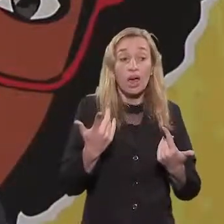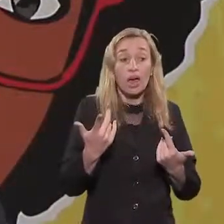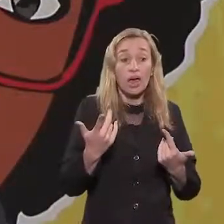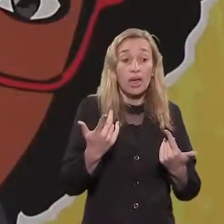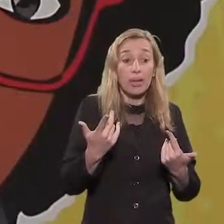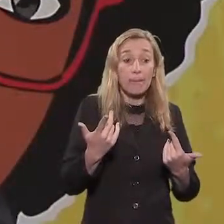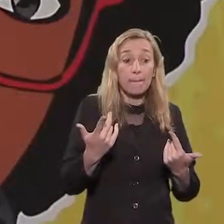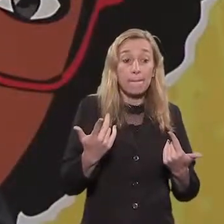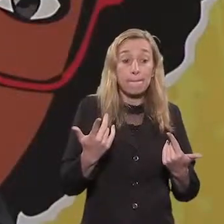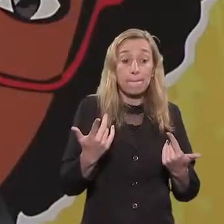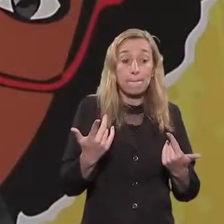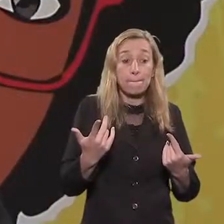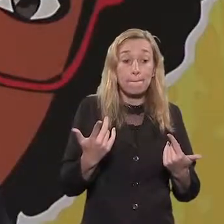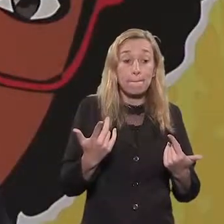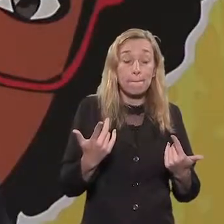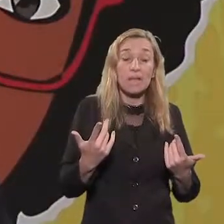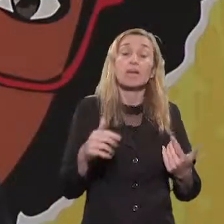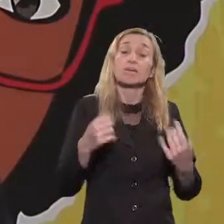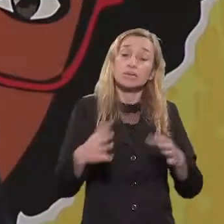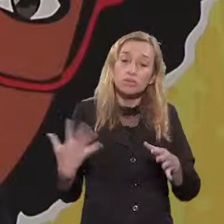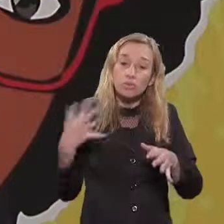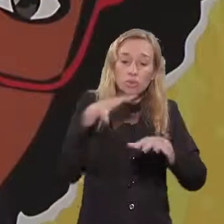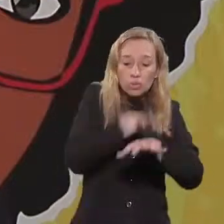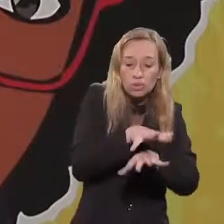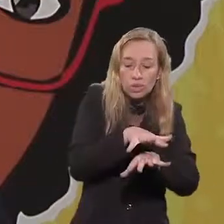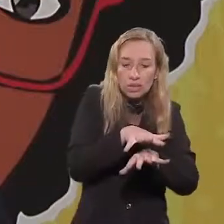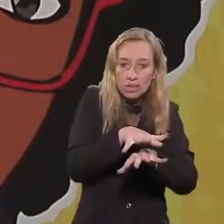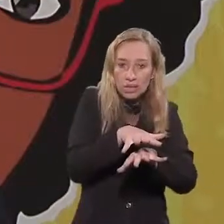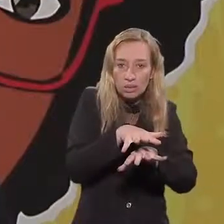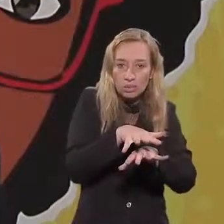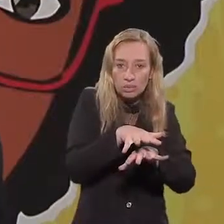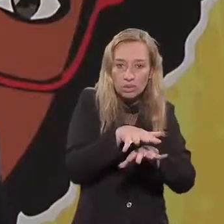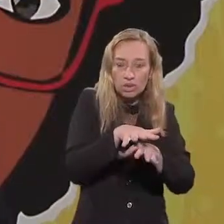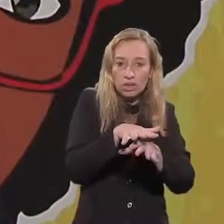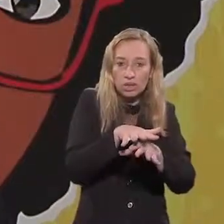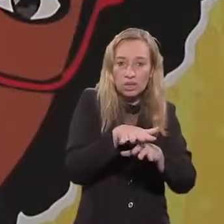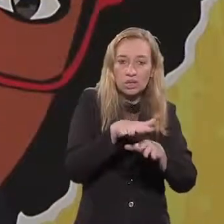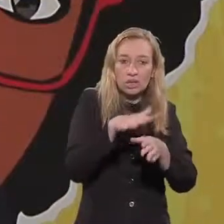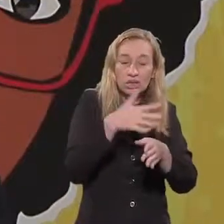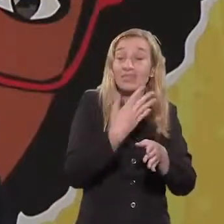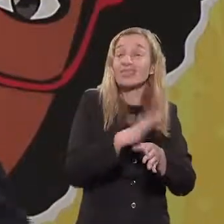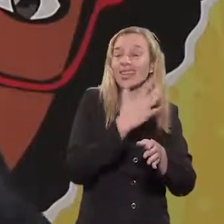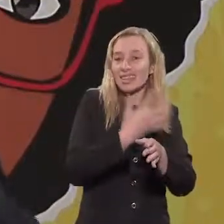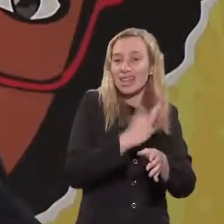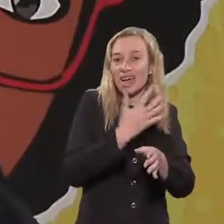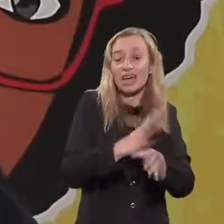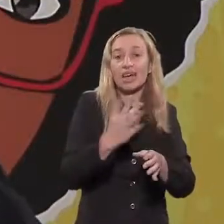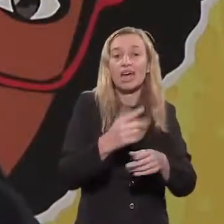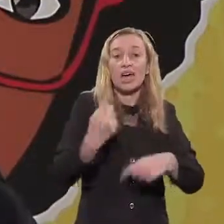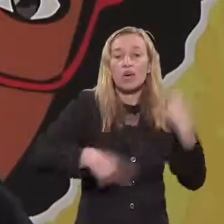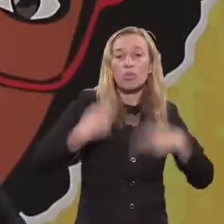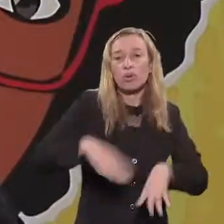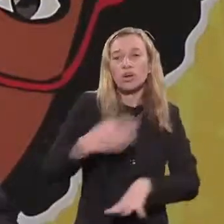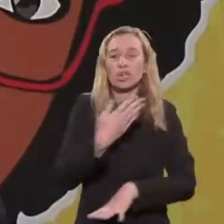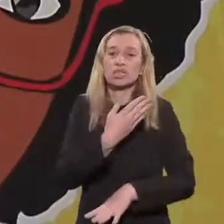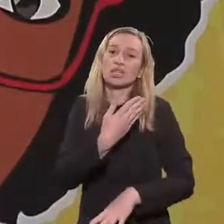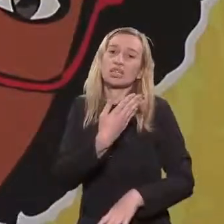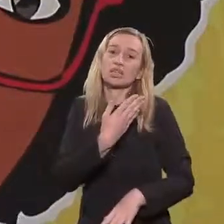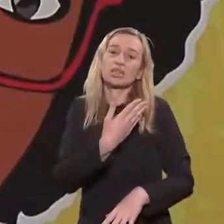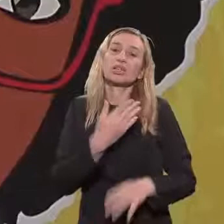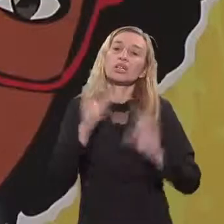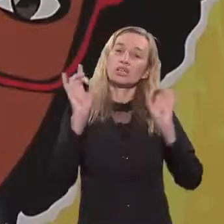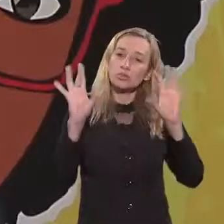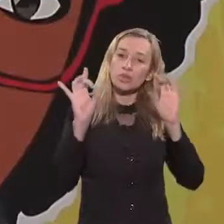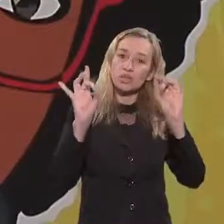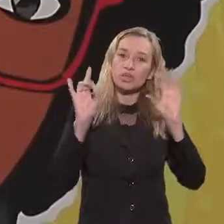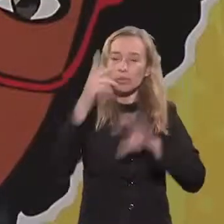a perspectiva da inclusão e a perspectiva da reabilitação, que é uma política específica para a